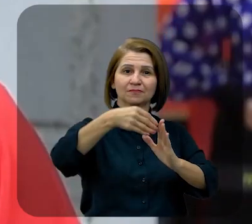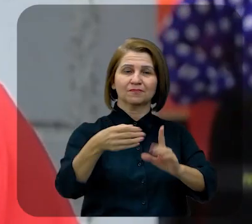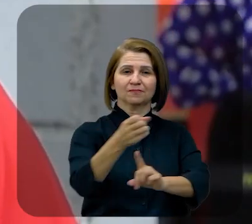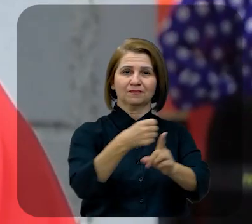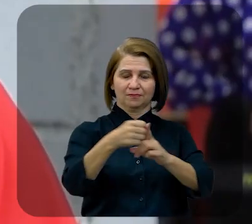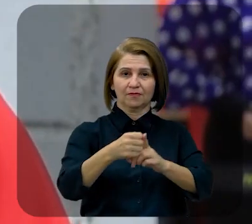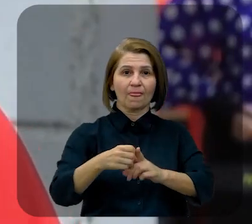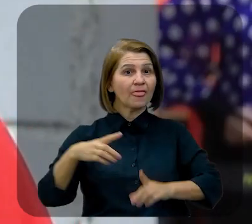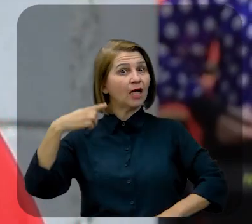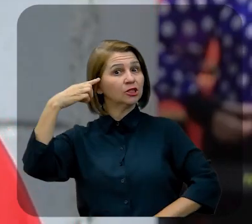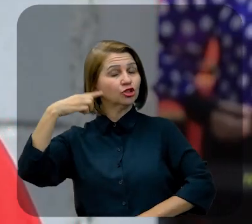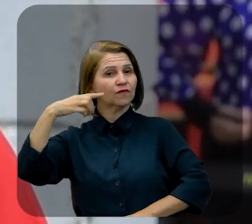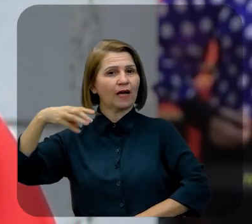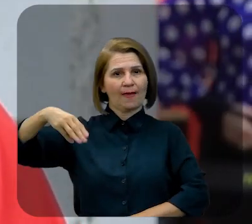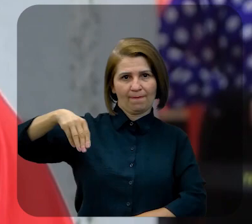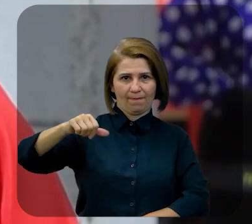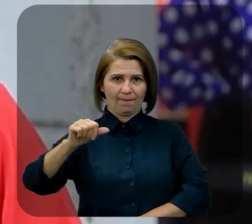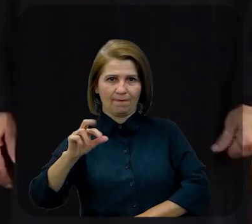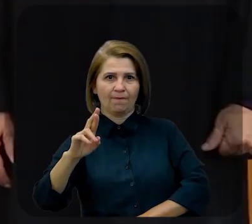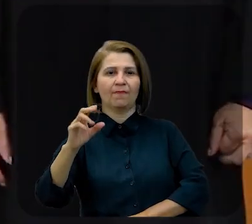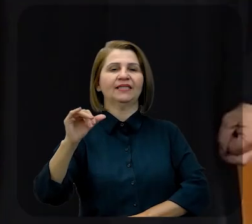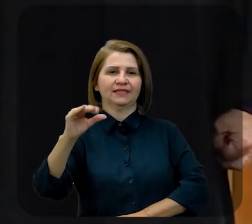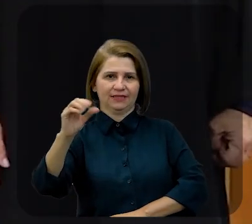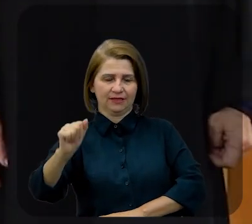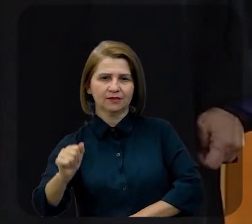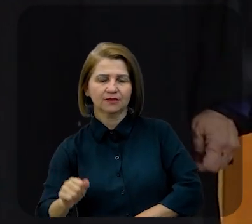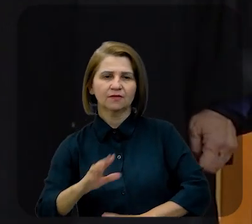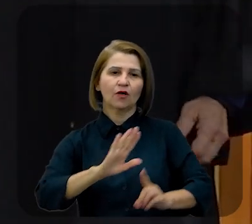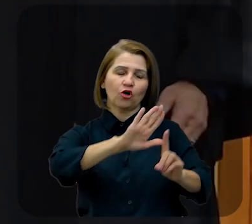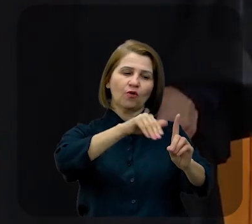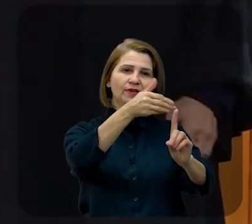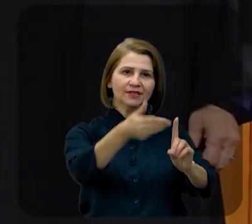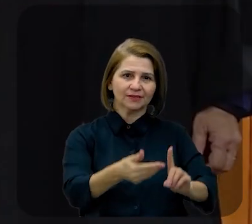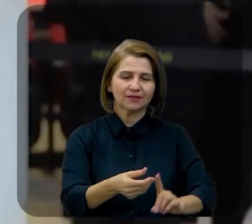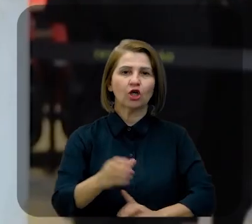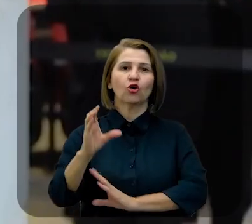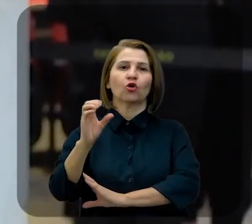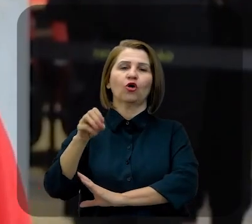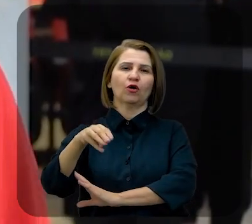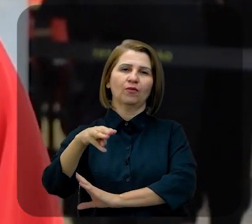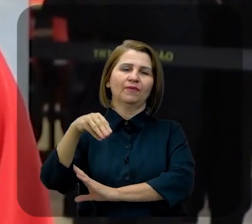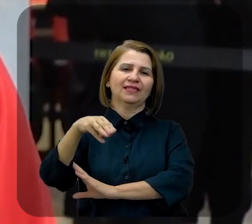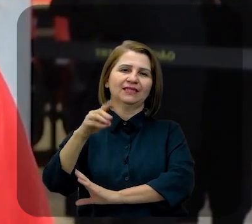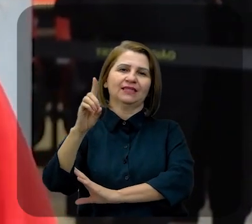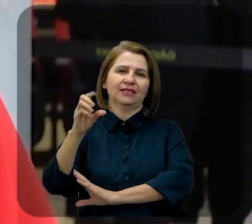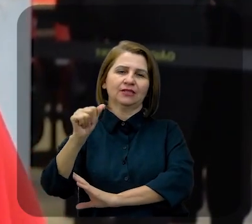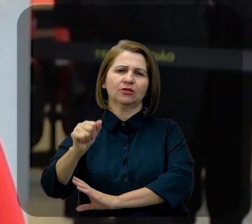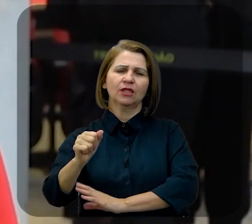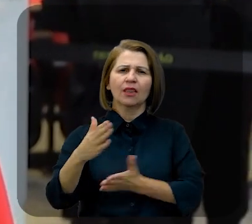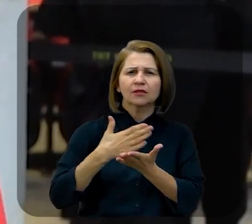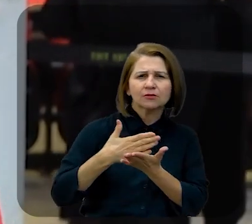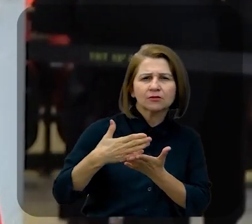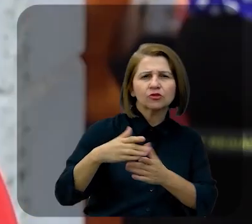A advogada trabalhista Marcelise Azevedo foi homenageada no grau Comendador. Ela exerce a profissão há